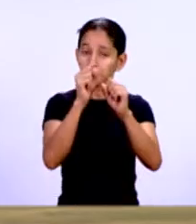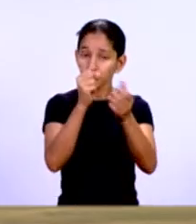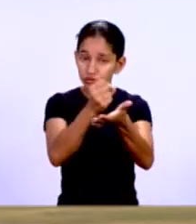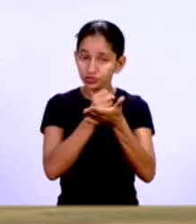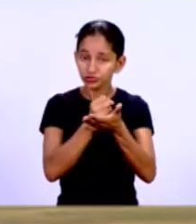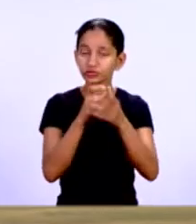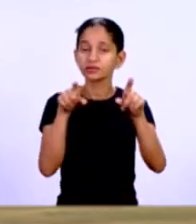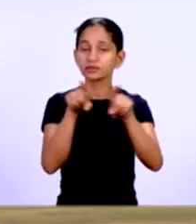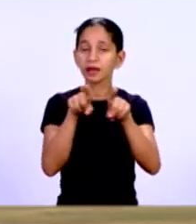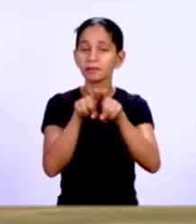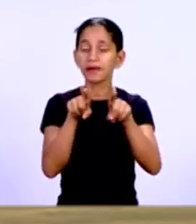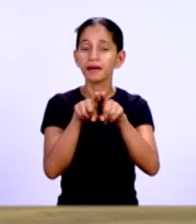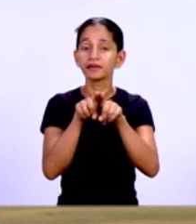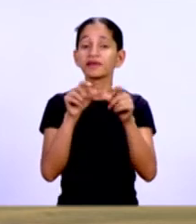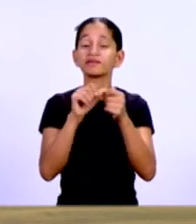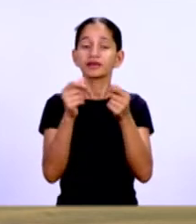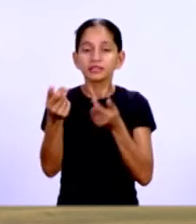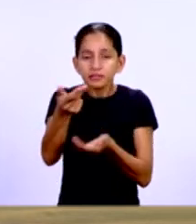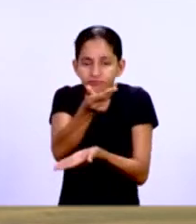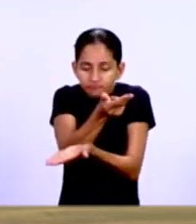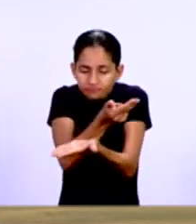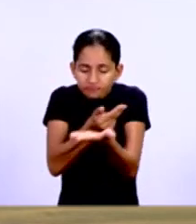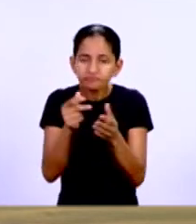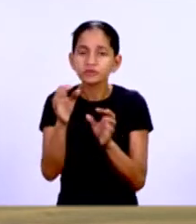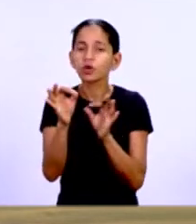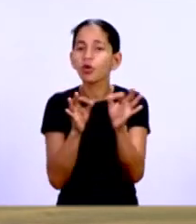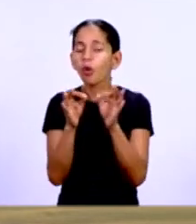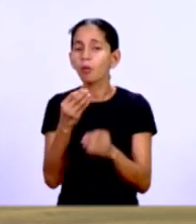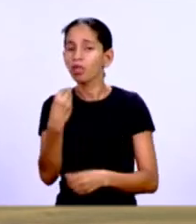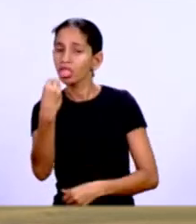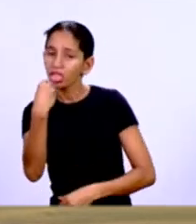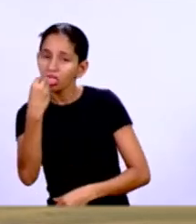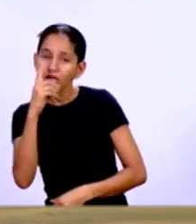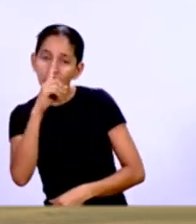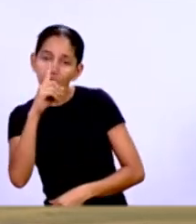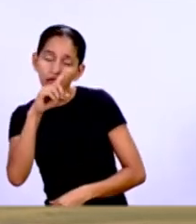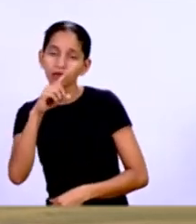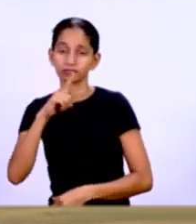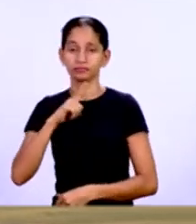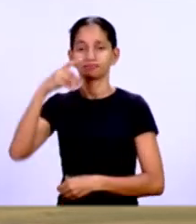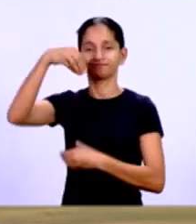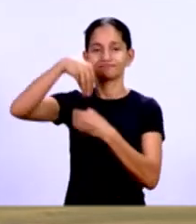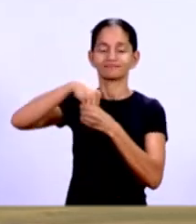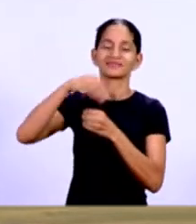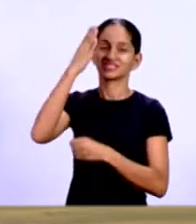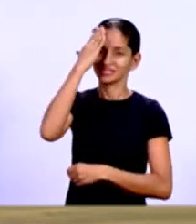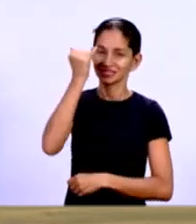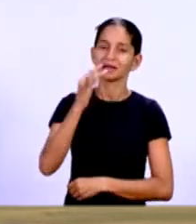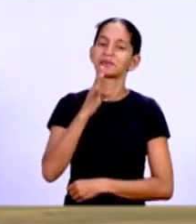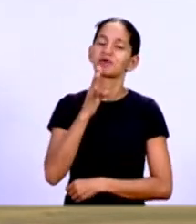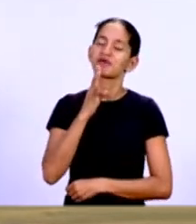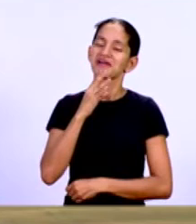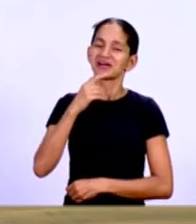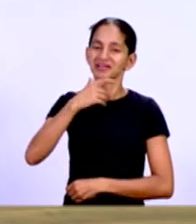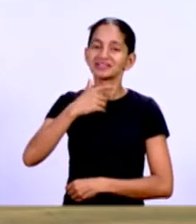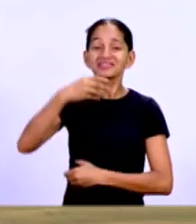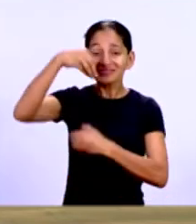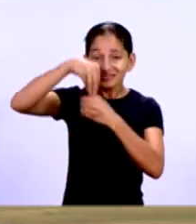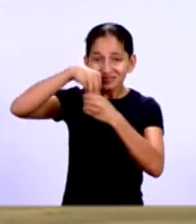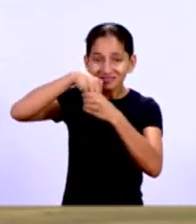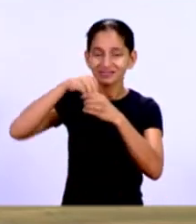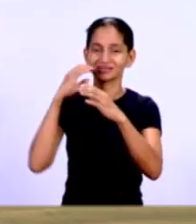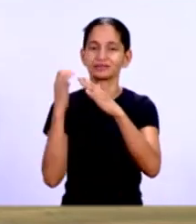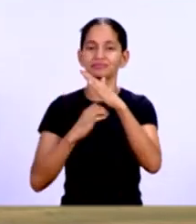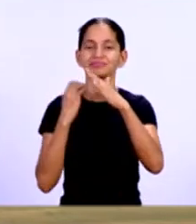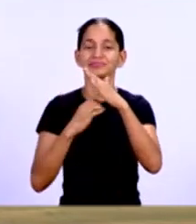auxiliar porque você vai fazer um mapeamento das fraquezas da sua empresa. Você vai elencar quais são os fatores de maior risco, como eles podem